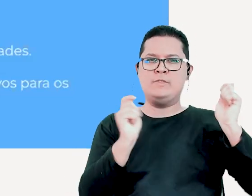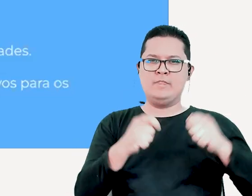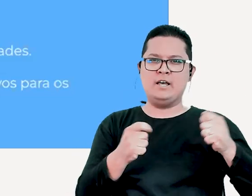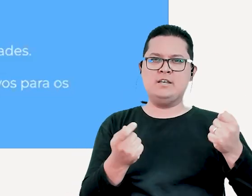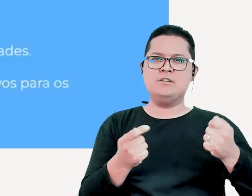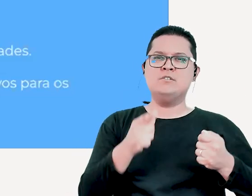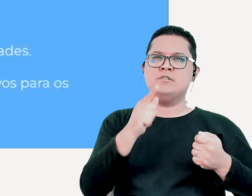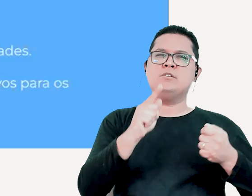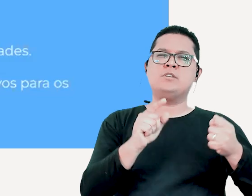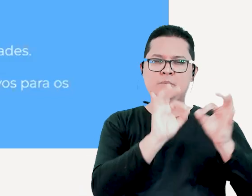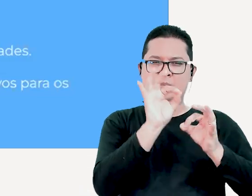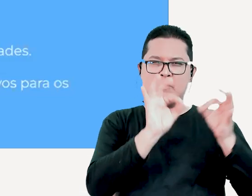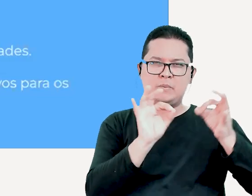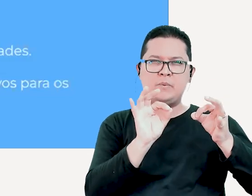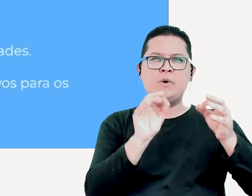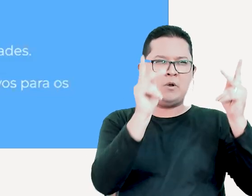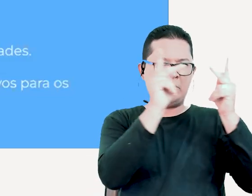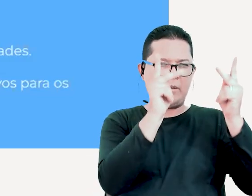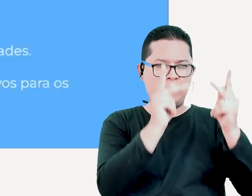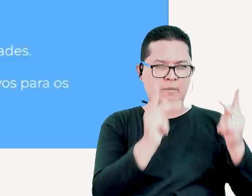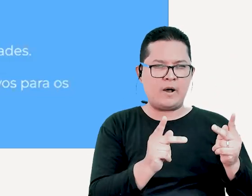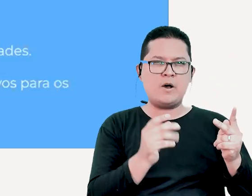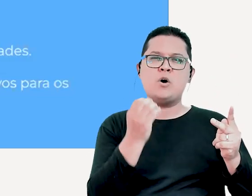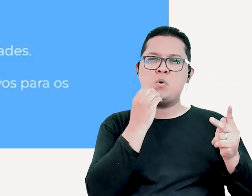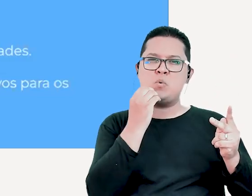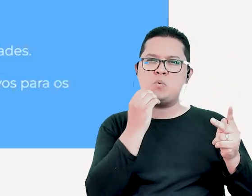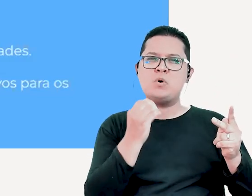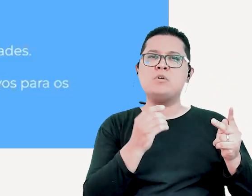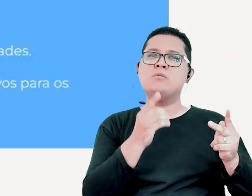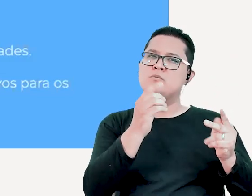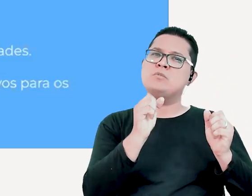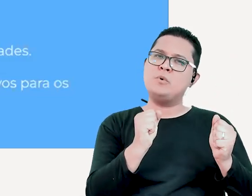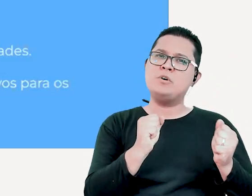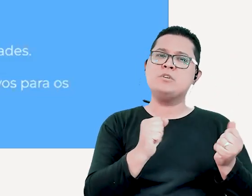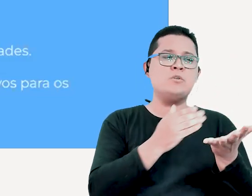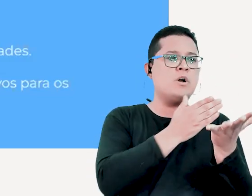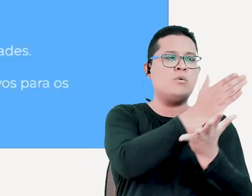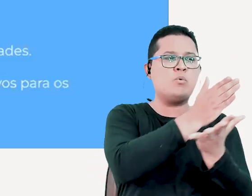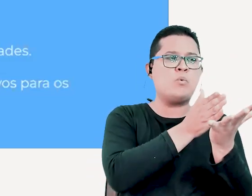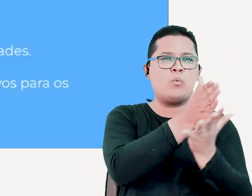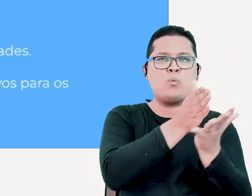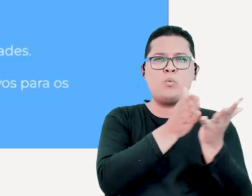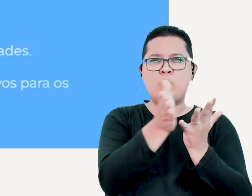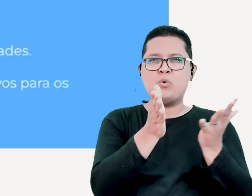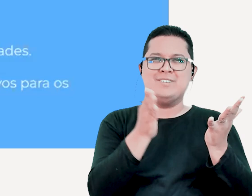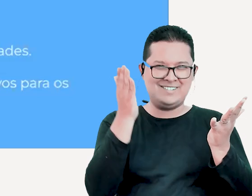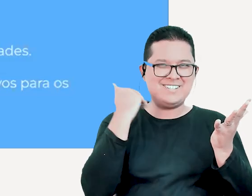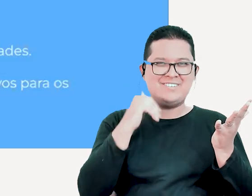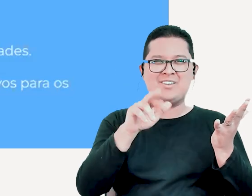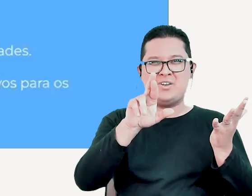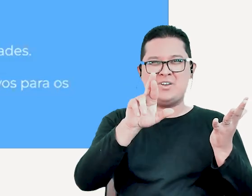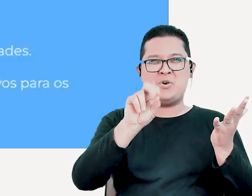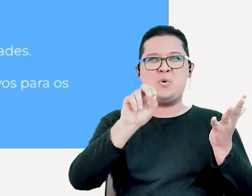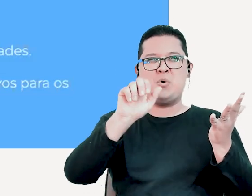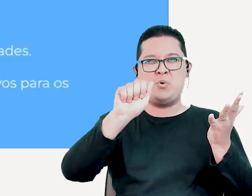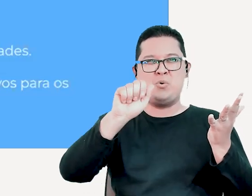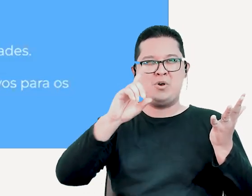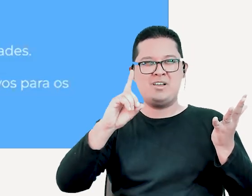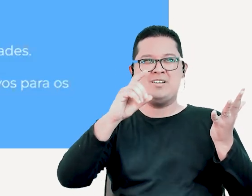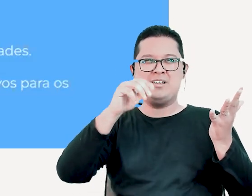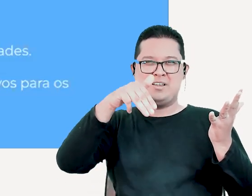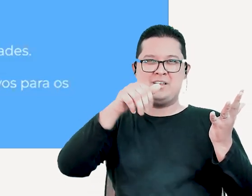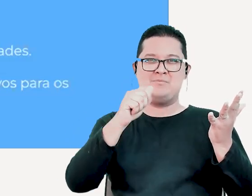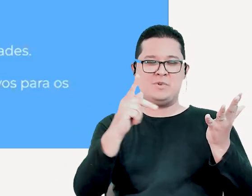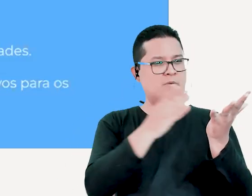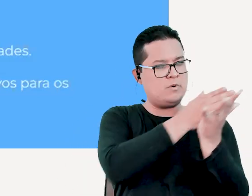um planejamento, um roadmap, mesmo com objetivos que você quer para o próximo mês ou até para um ano. É